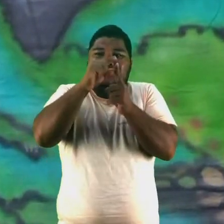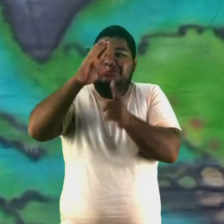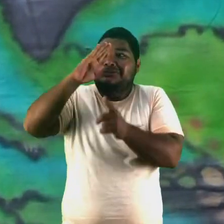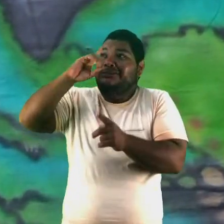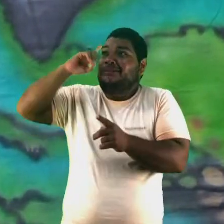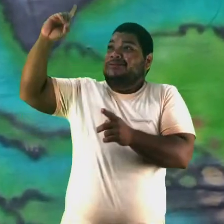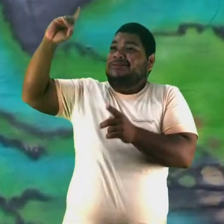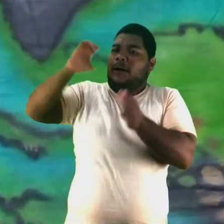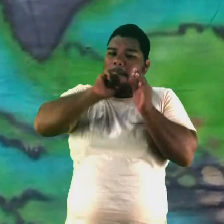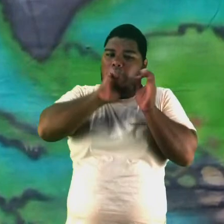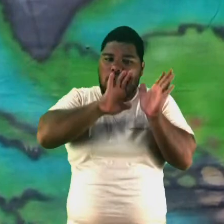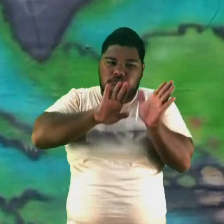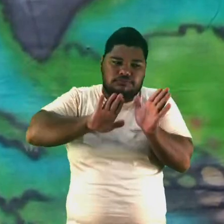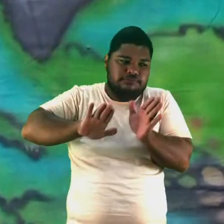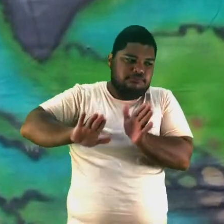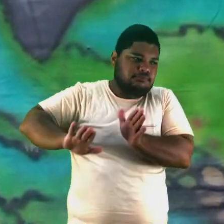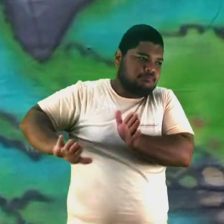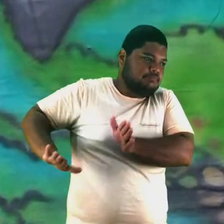aqui.